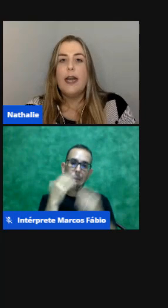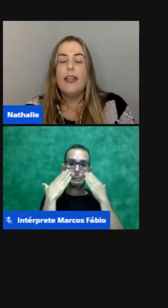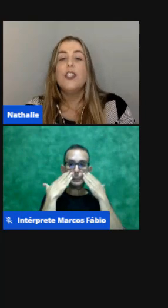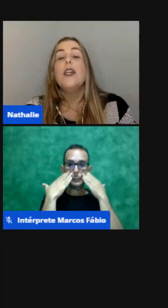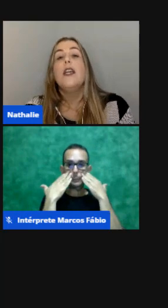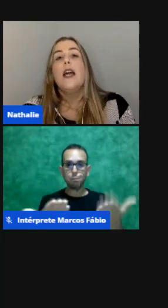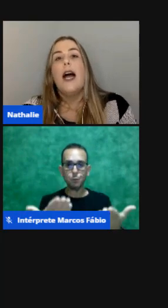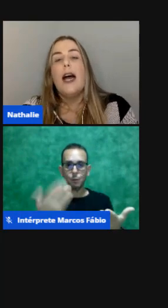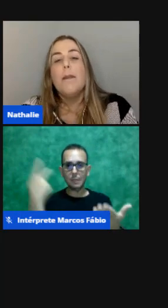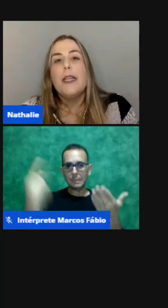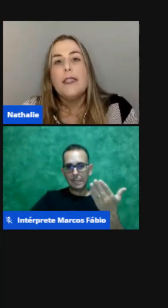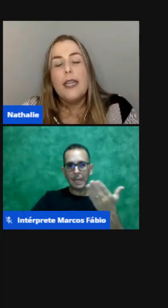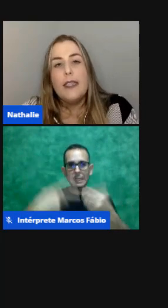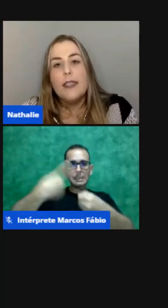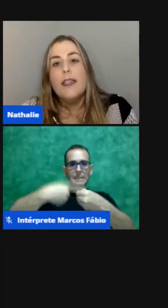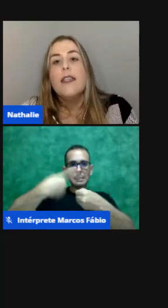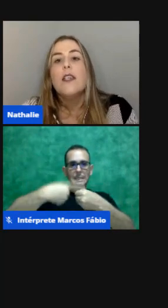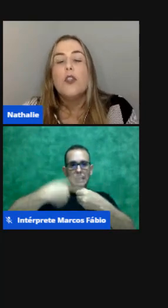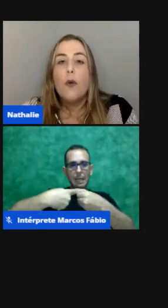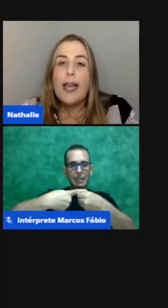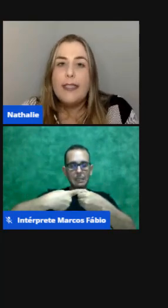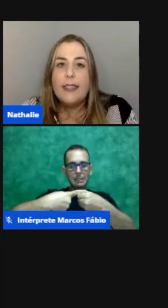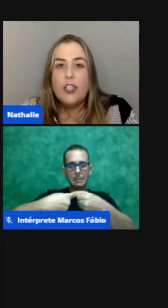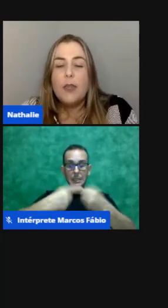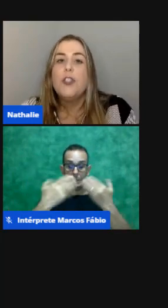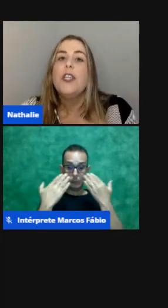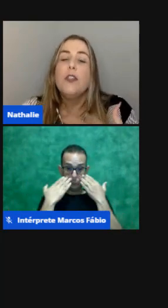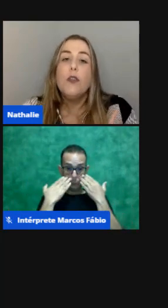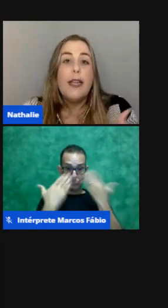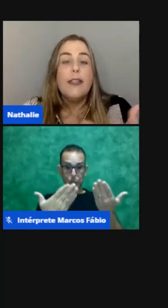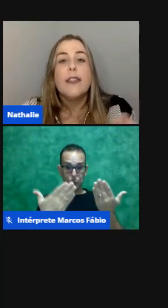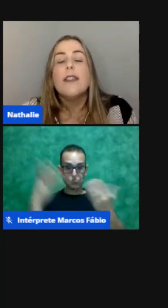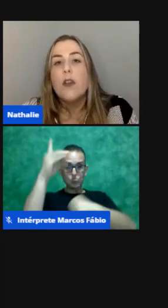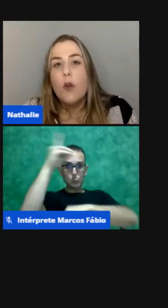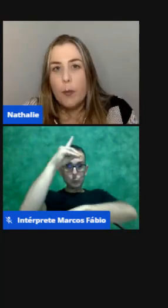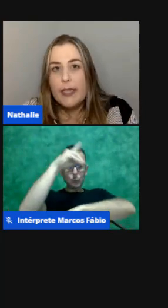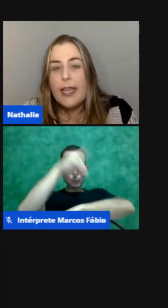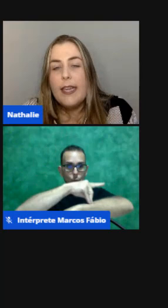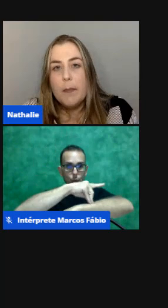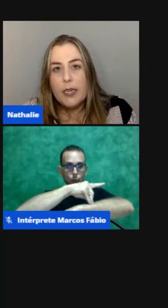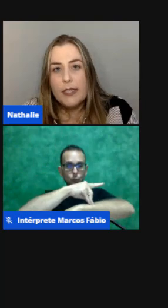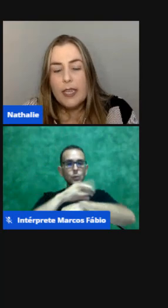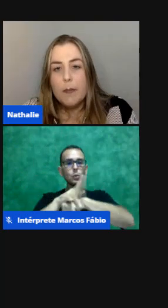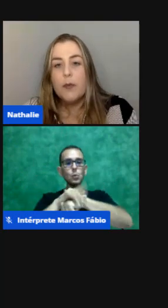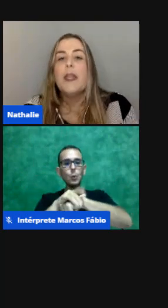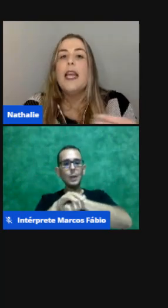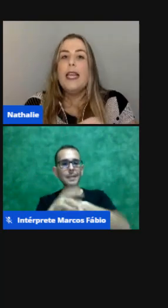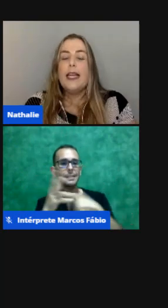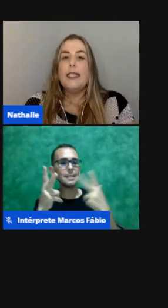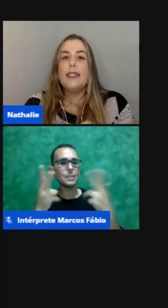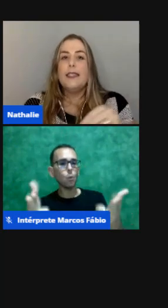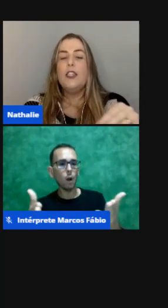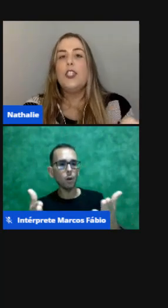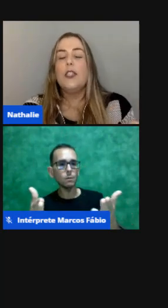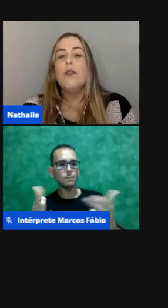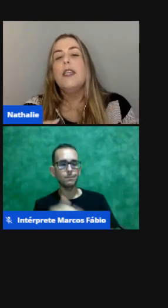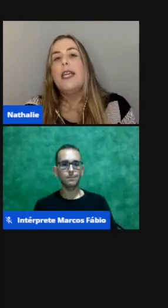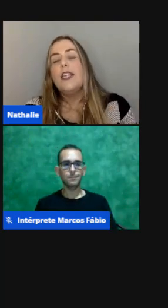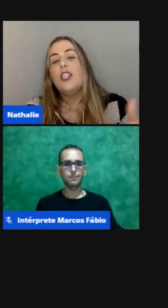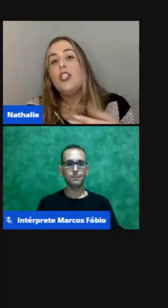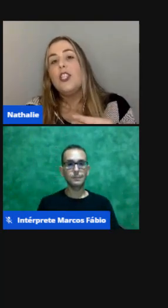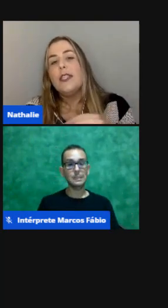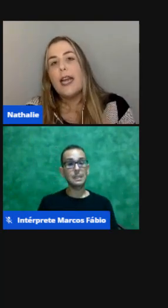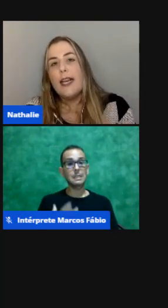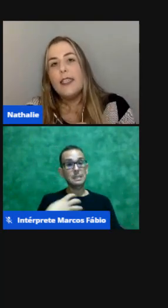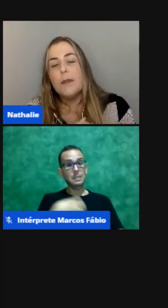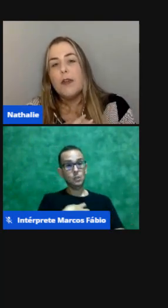nossa cidade a presença do Aedes aegypti e doenças como a dengue, por exemplo. E é nesse sentido que